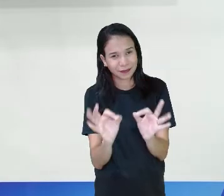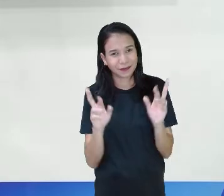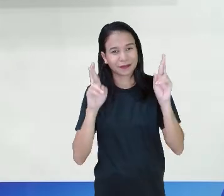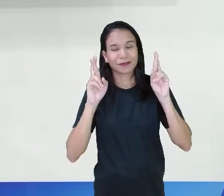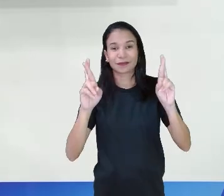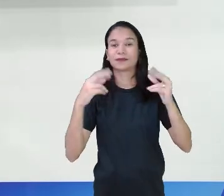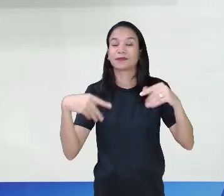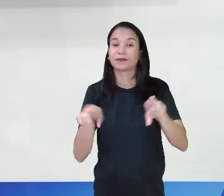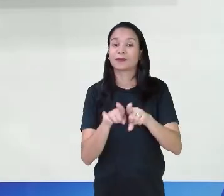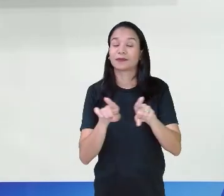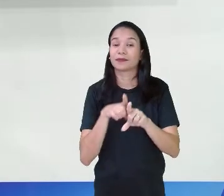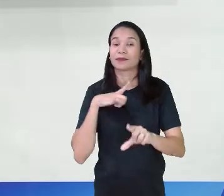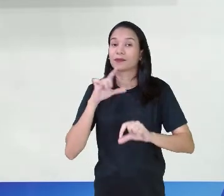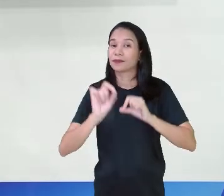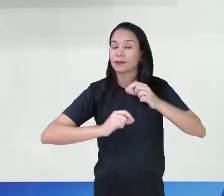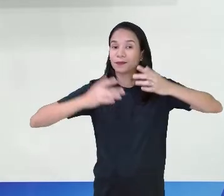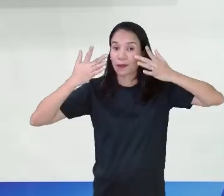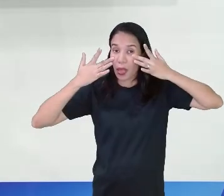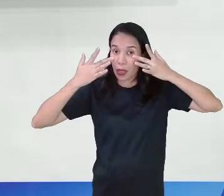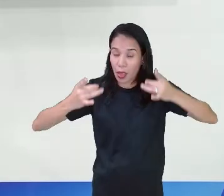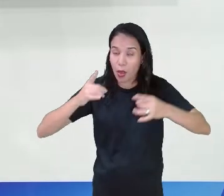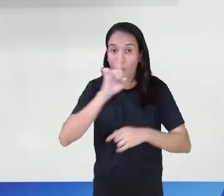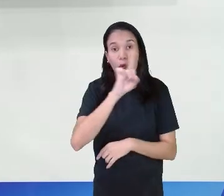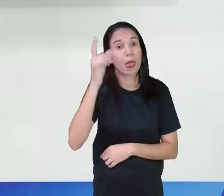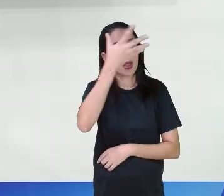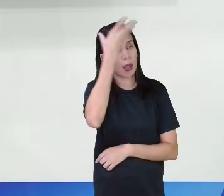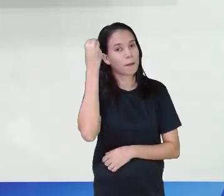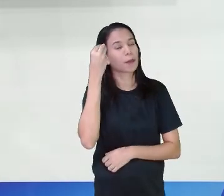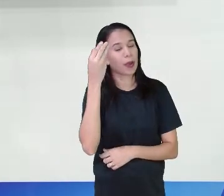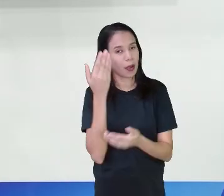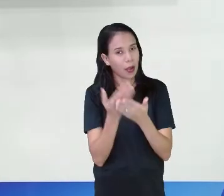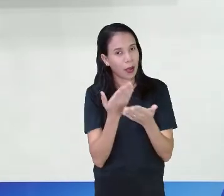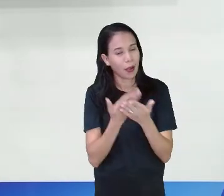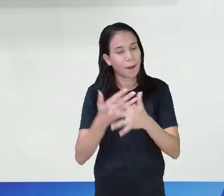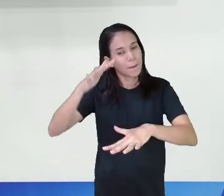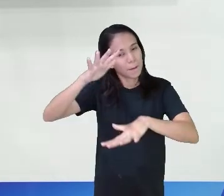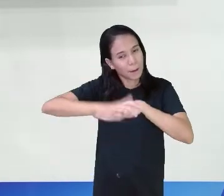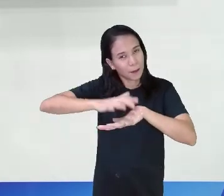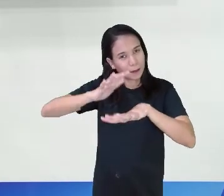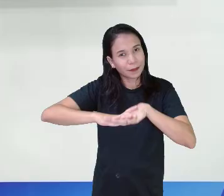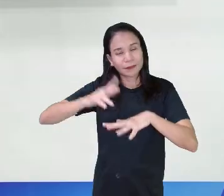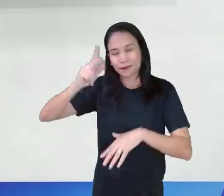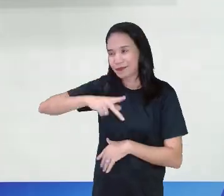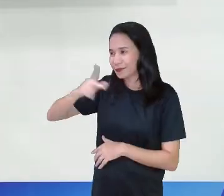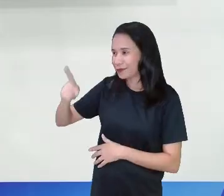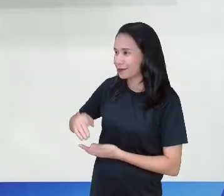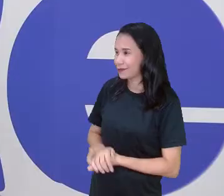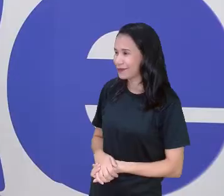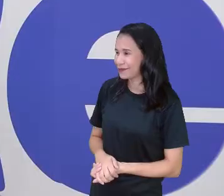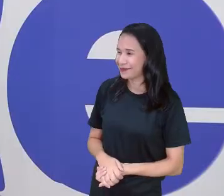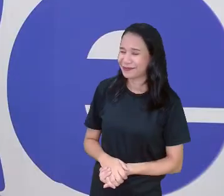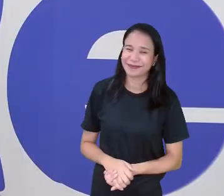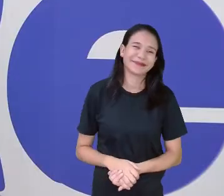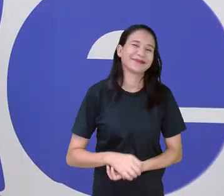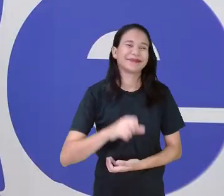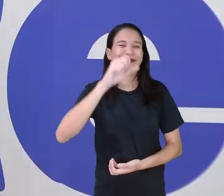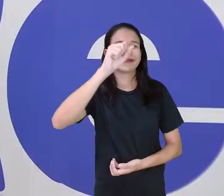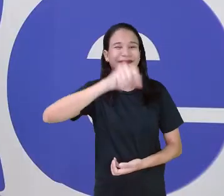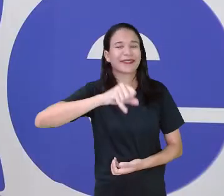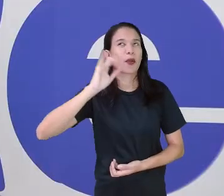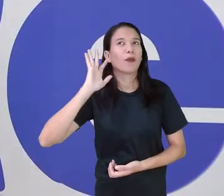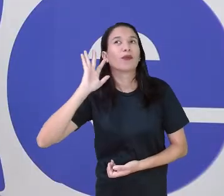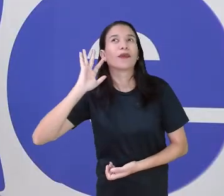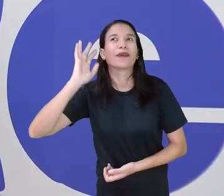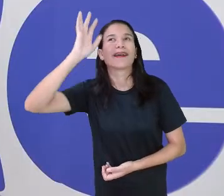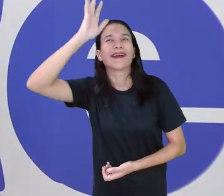espero que vocês estejam aí atentos. Não esqueça, temos mais aula de matemática, não é, professora Márcia? É sim. Olha o galo